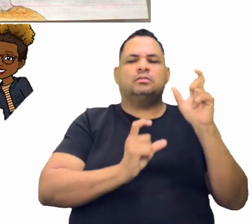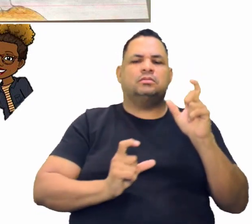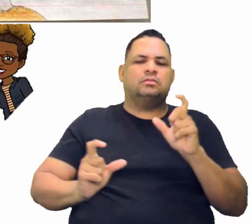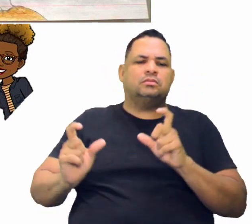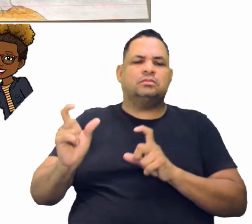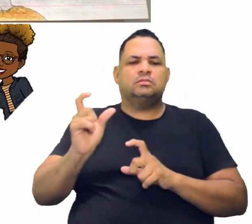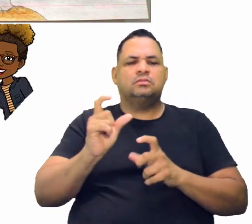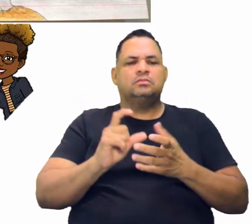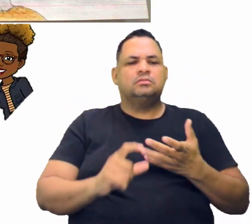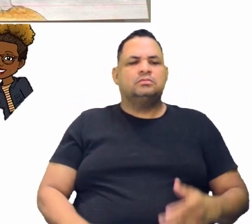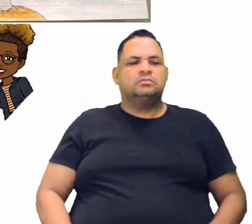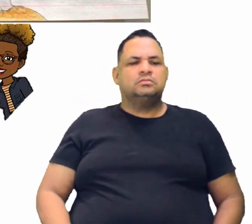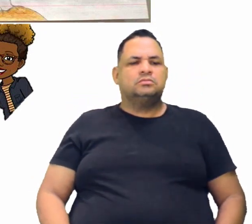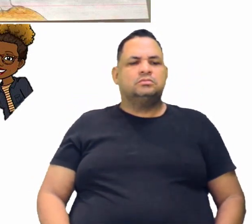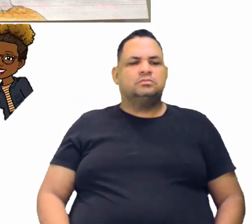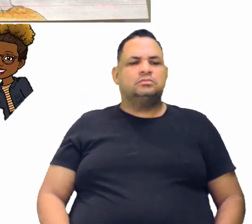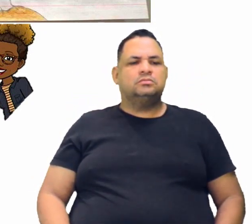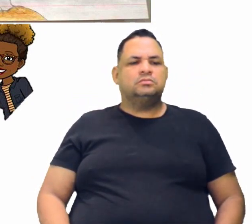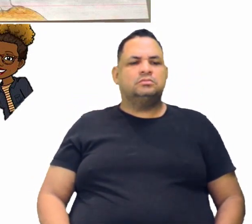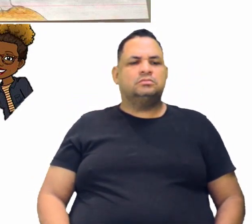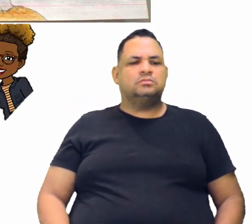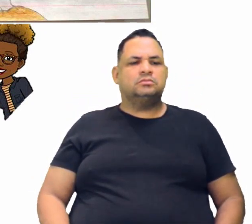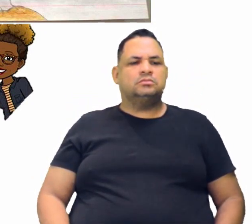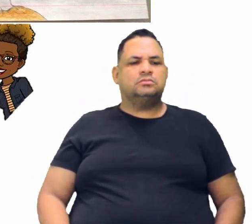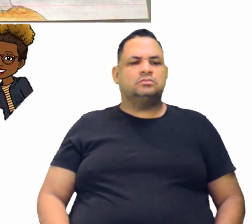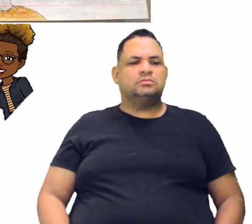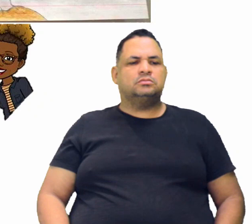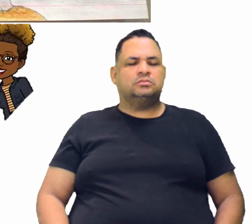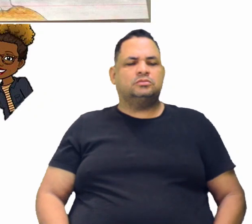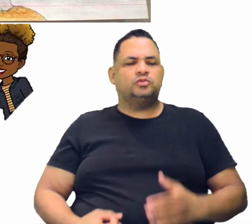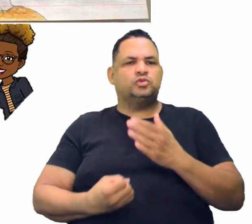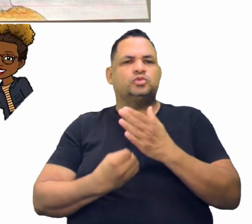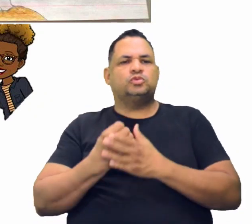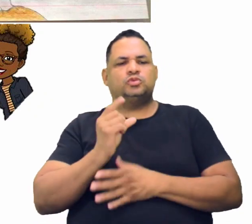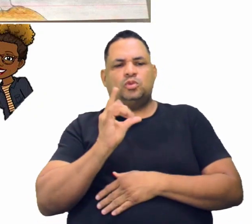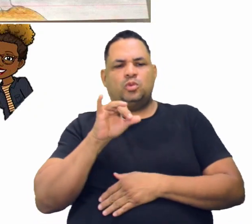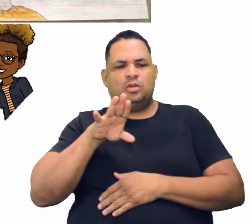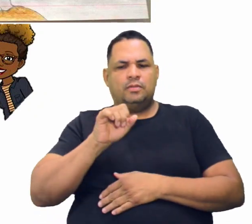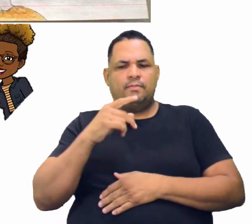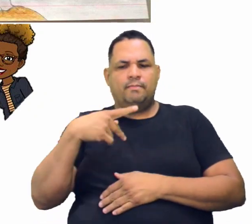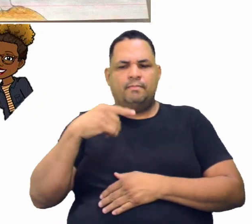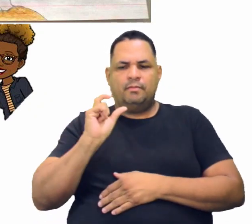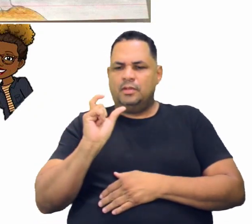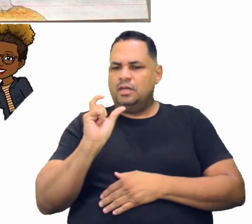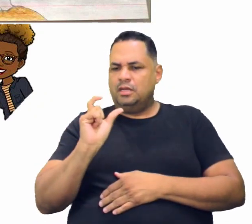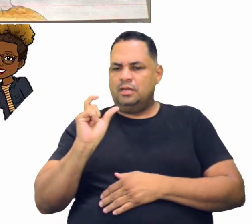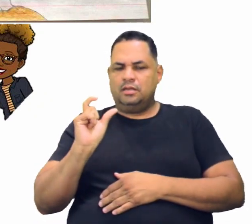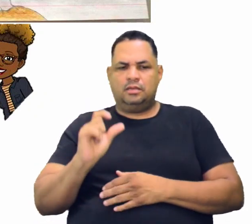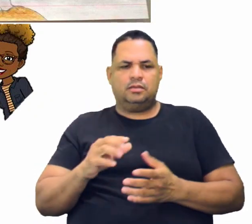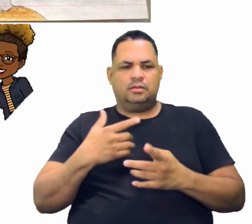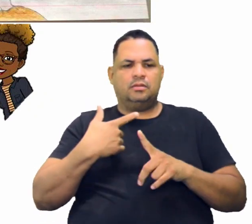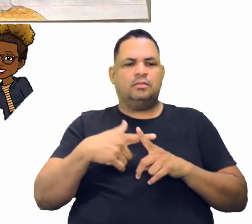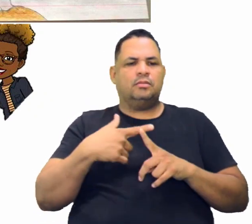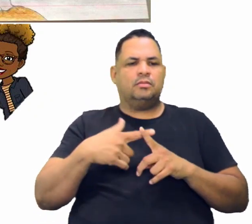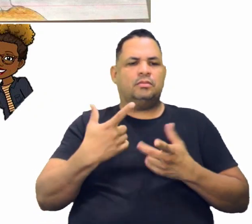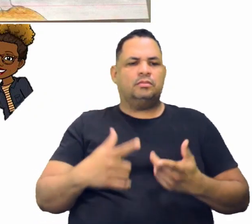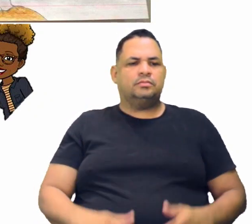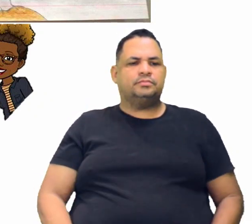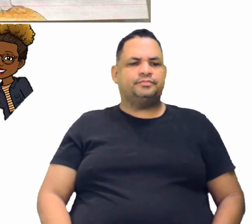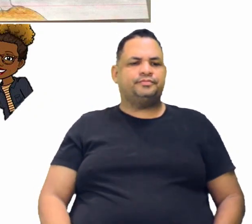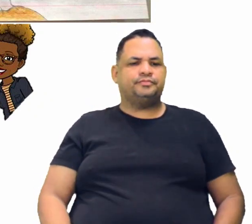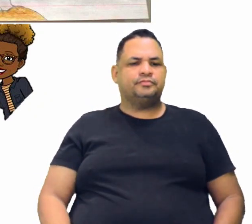fosse pluralizada? Ia ficar o quê? Soa palavra. Tá bom? Por que ficou aqui